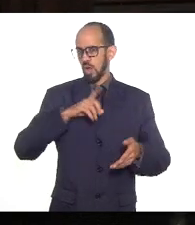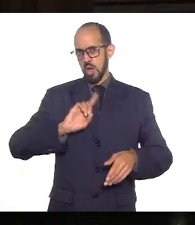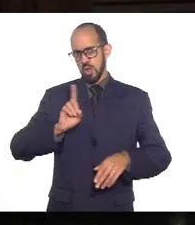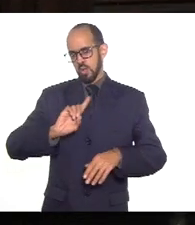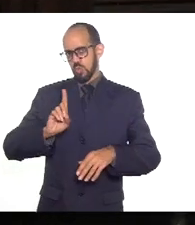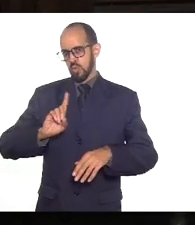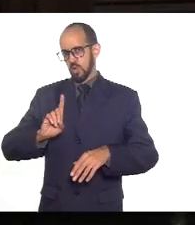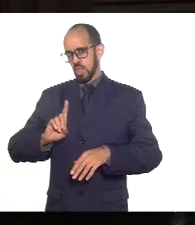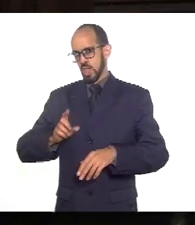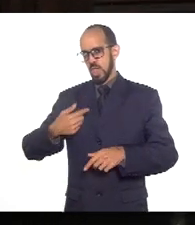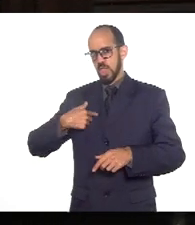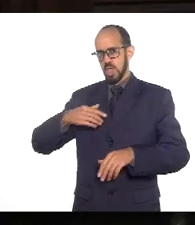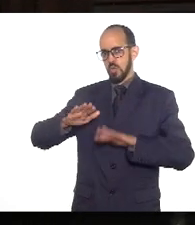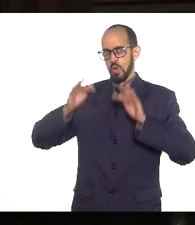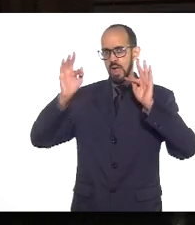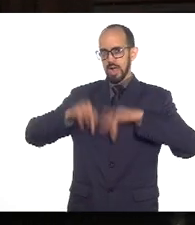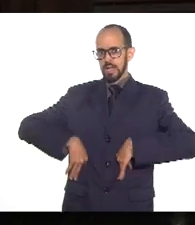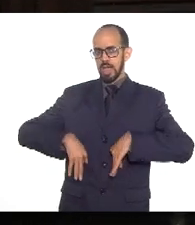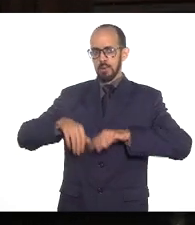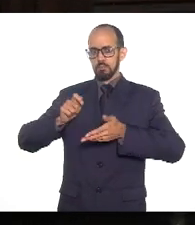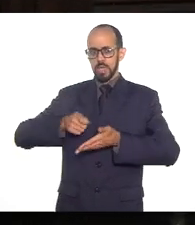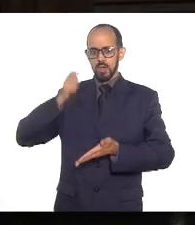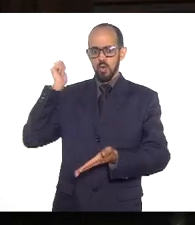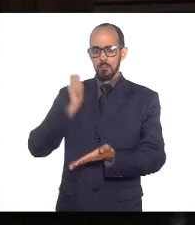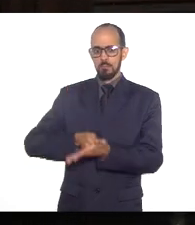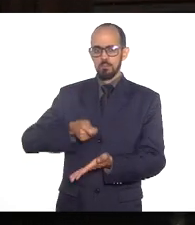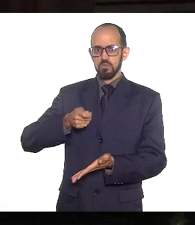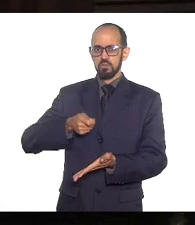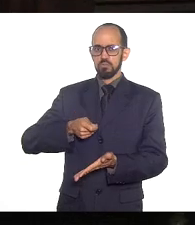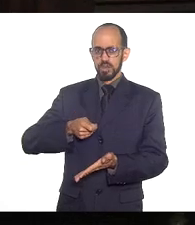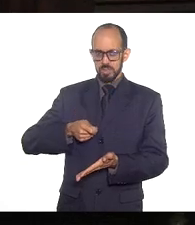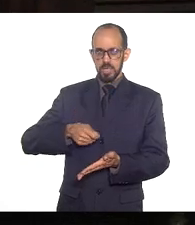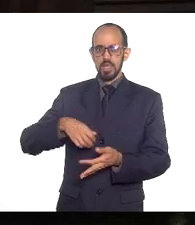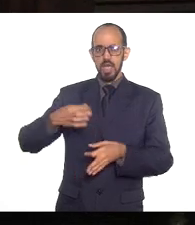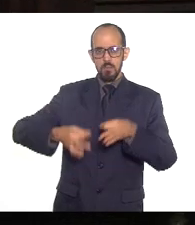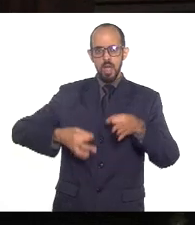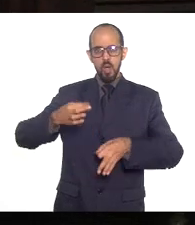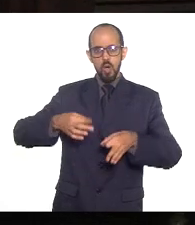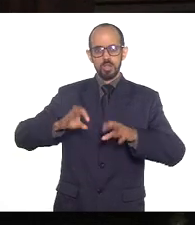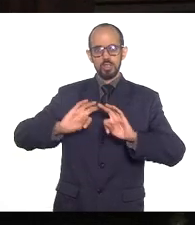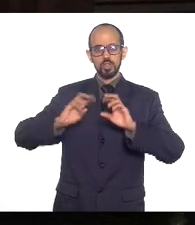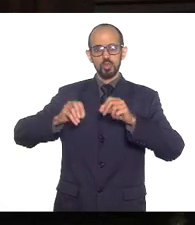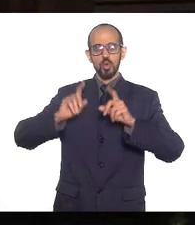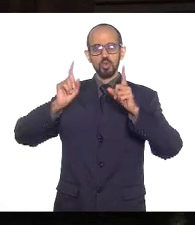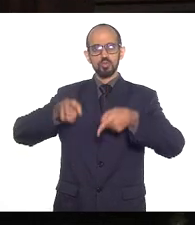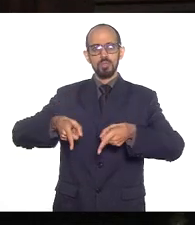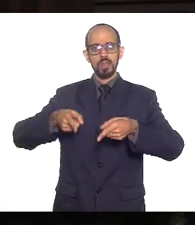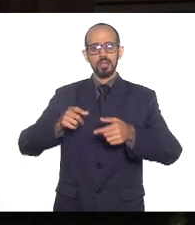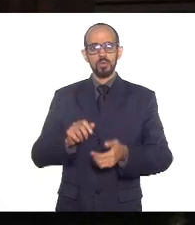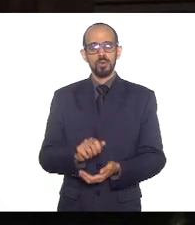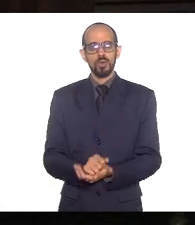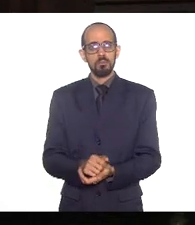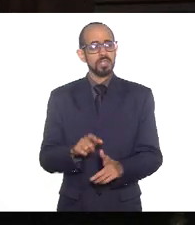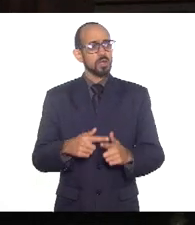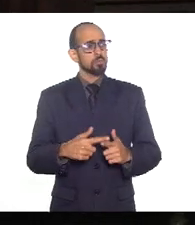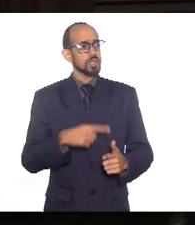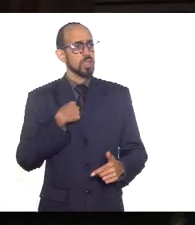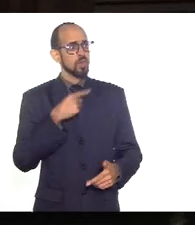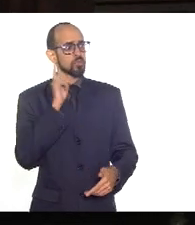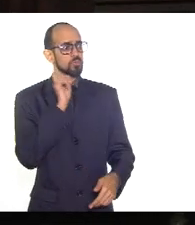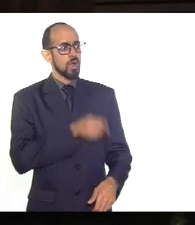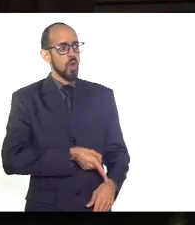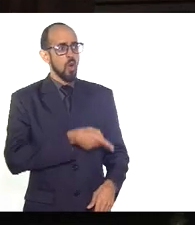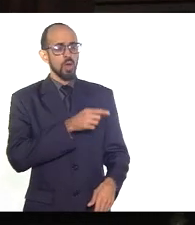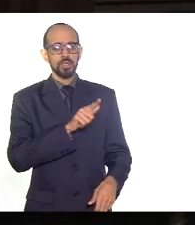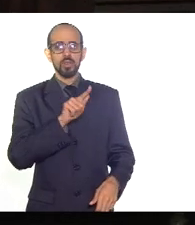ontem só uma andava e plantei a ordem onde todo mundo manda a Mas esses dias eu dei uma ordem e